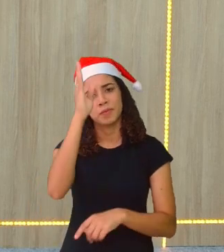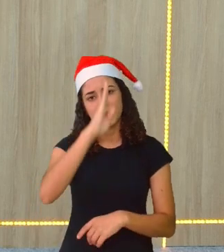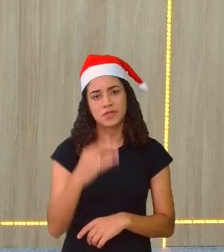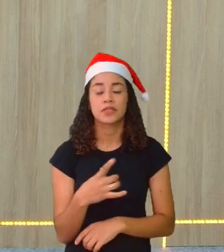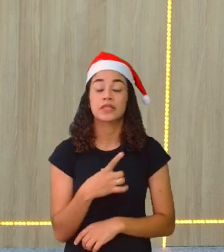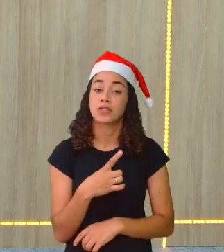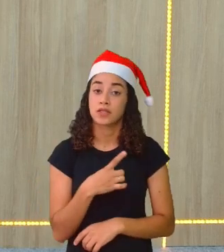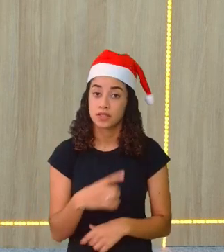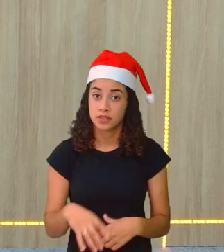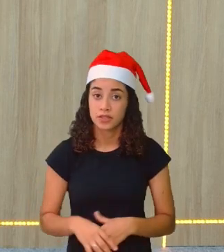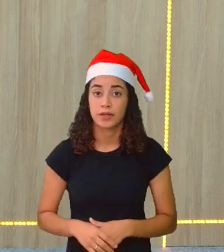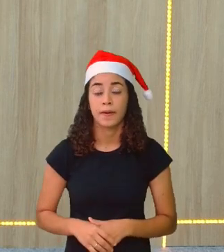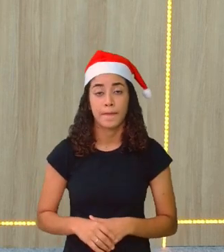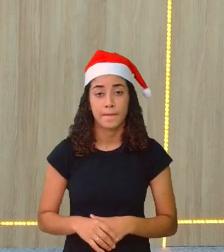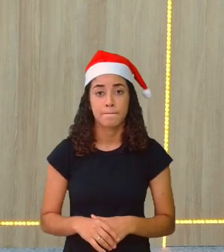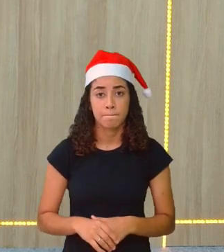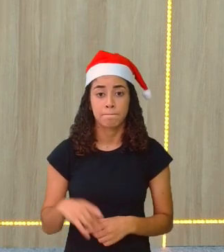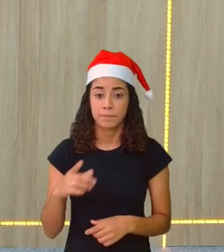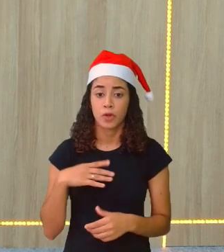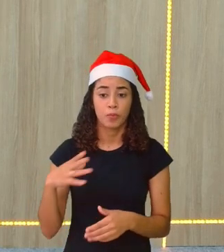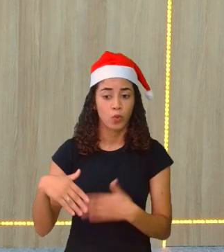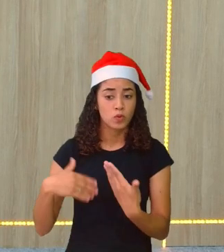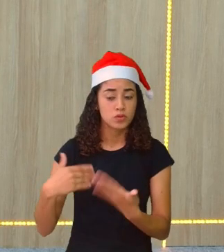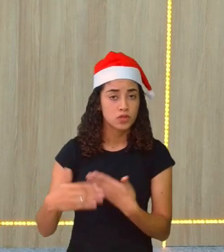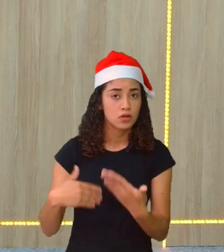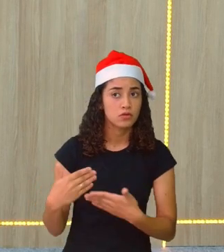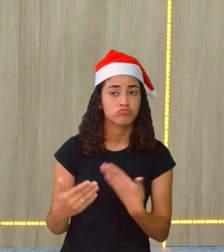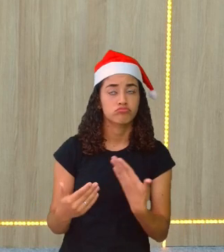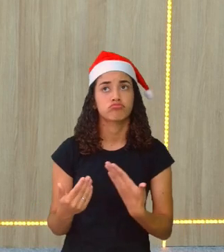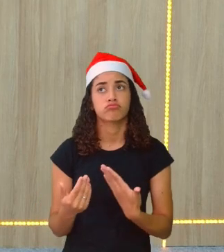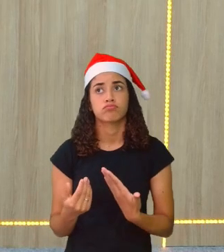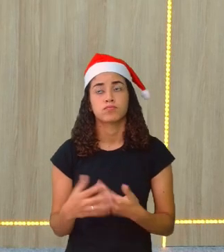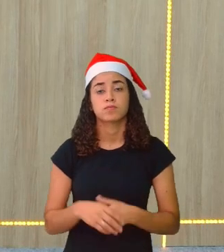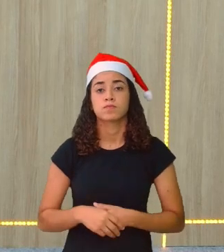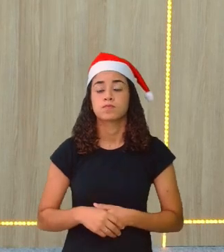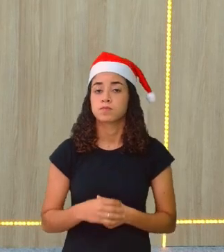aí utilizado aí esse processo utilizado, né, pelos